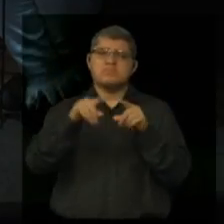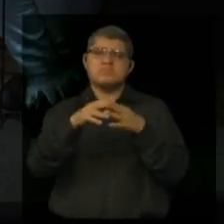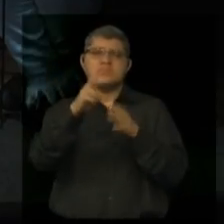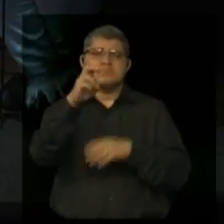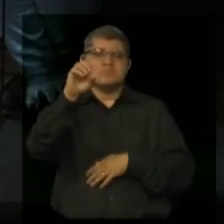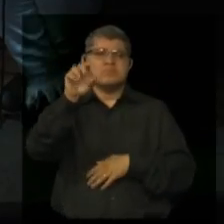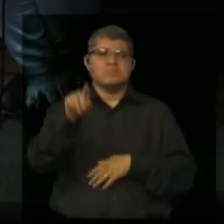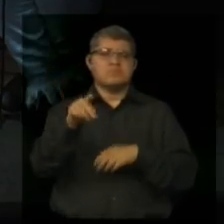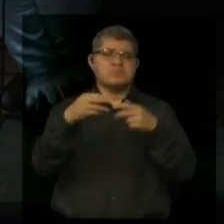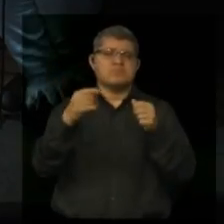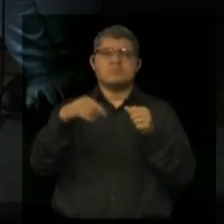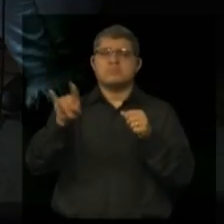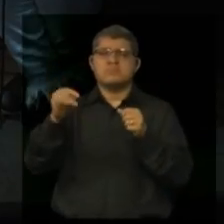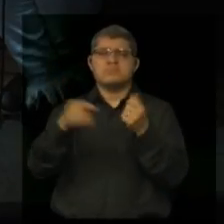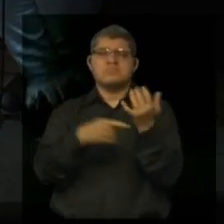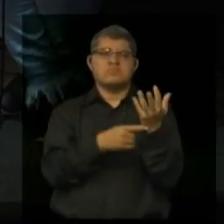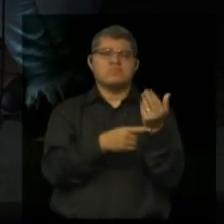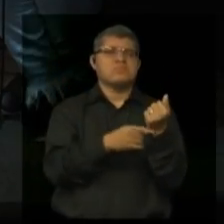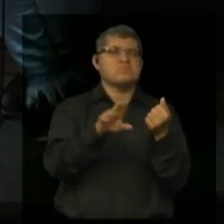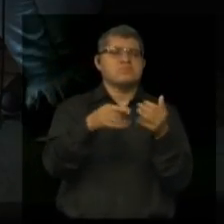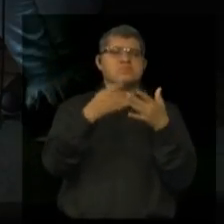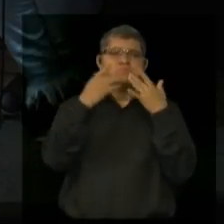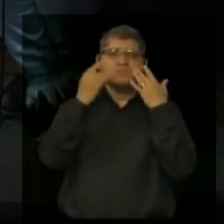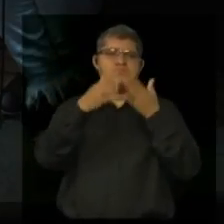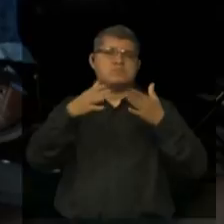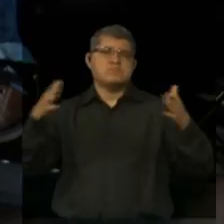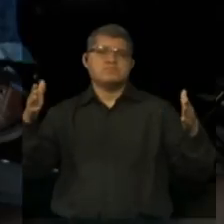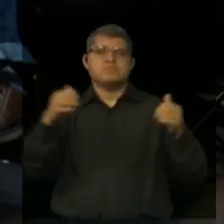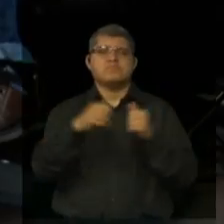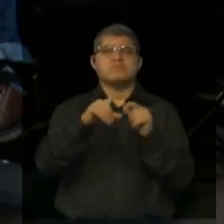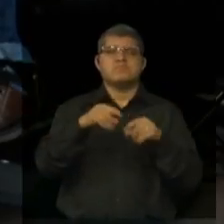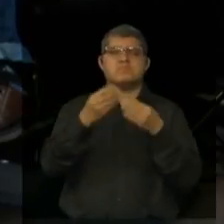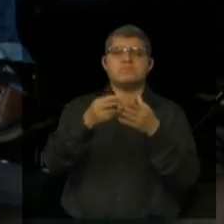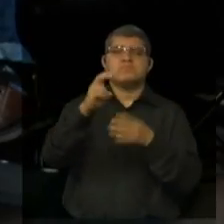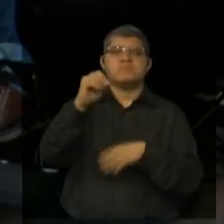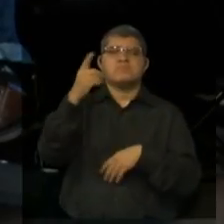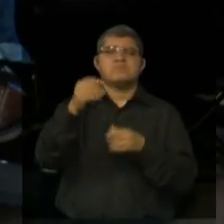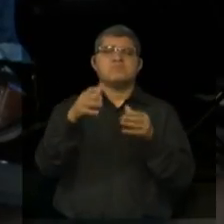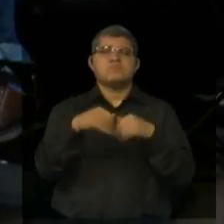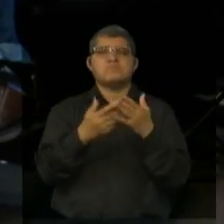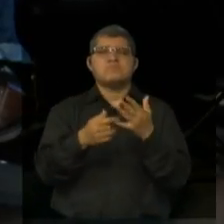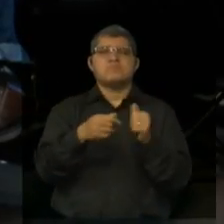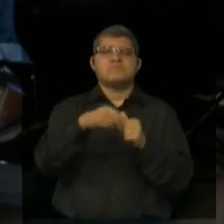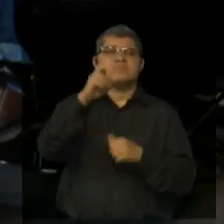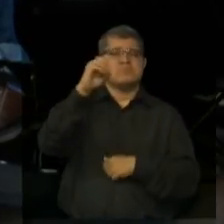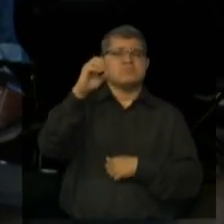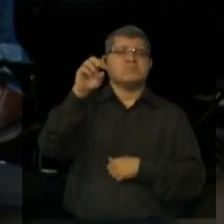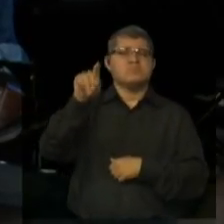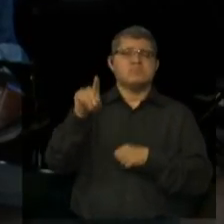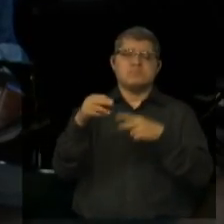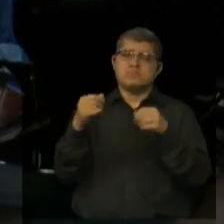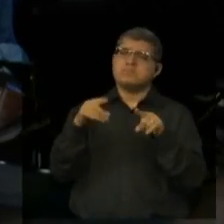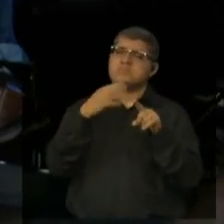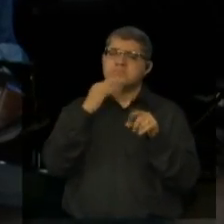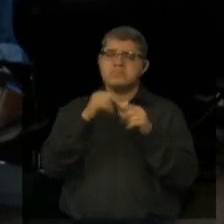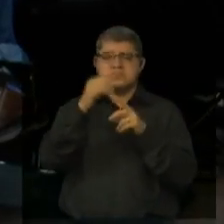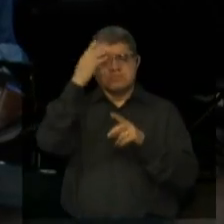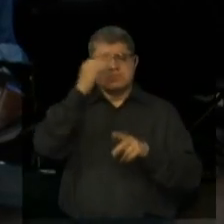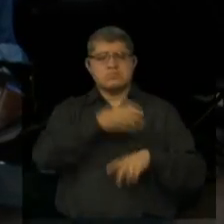50 pessoas, você não vai querer ocupar... um teatro grande, né? É, porque você vai colocar 50 pessoas num lugar que cabe 500. Então, tem